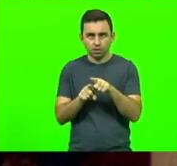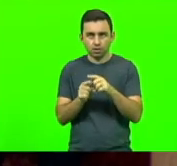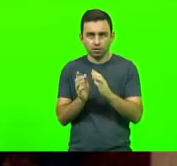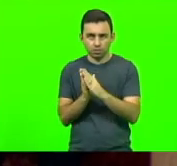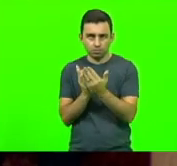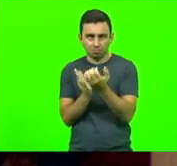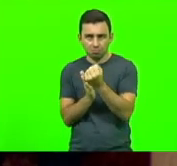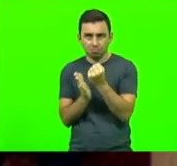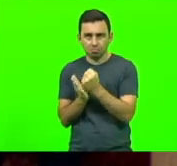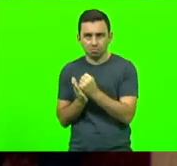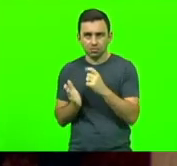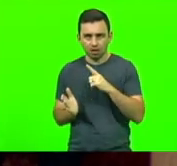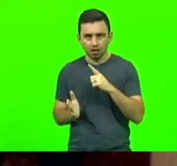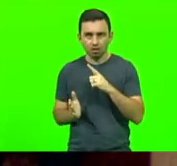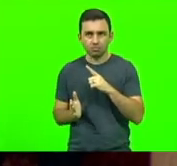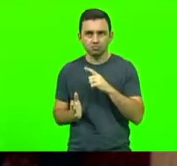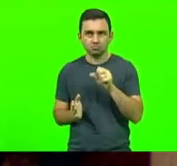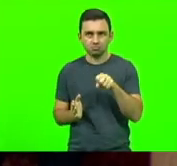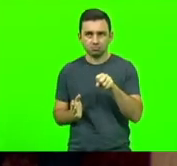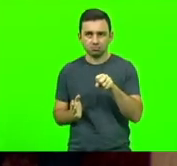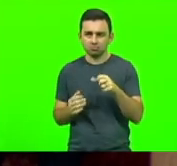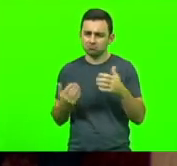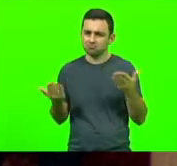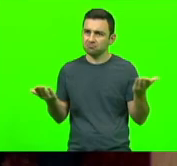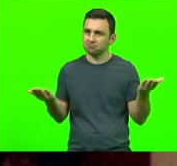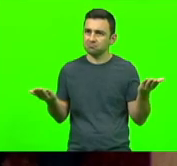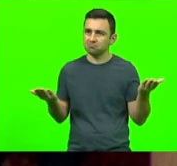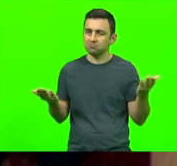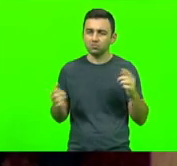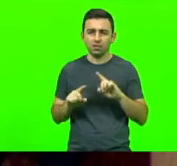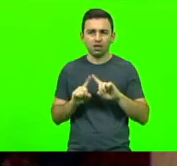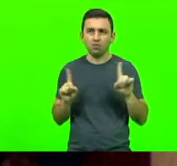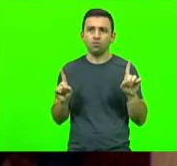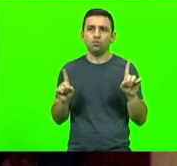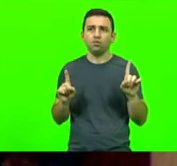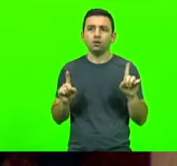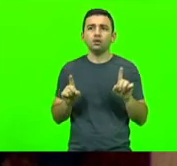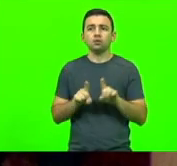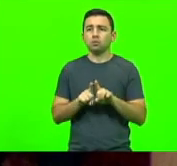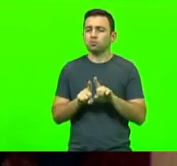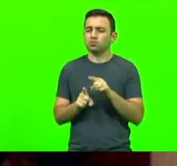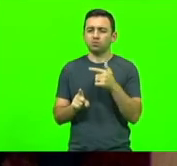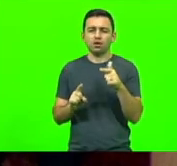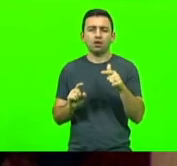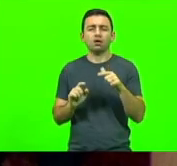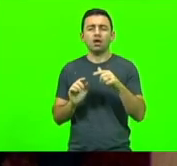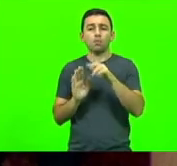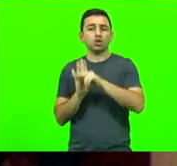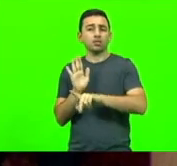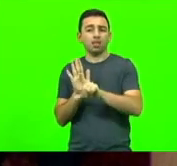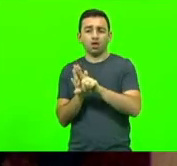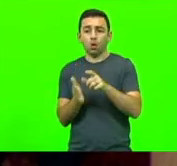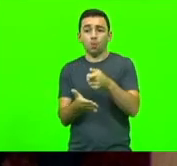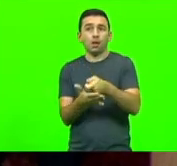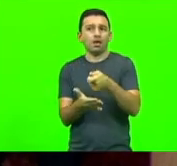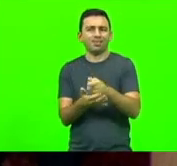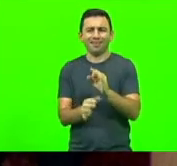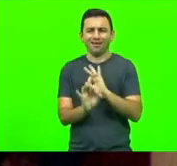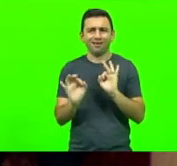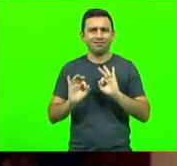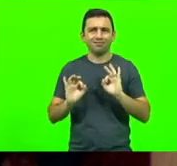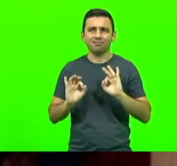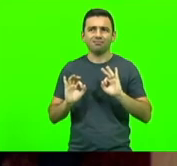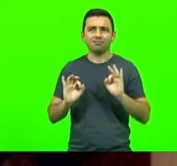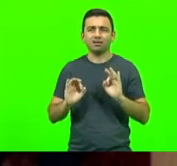Nós não temos uma medida do Estado de Santa Catarina, nós não temos um projeto de lei obrigando